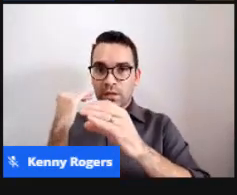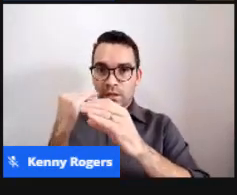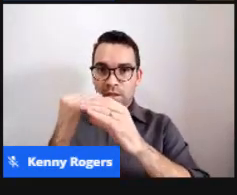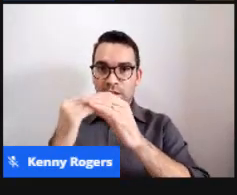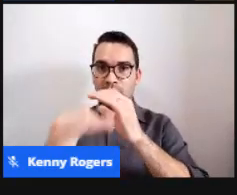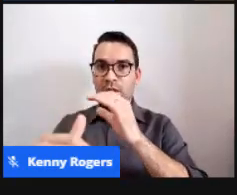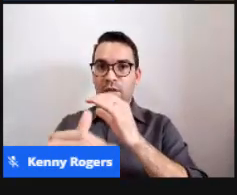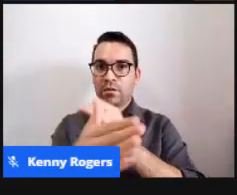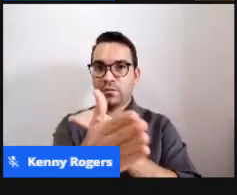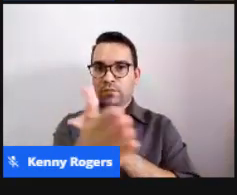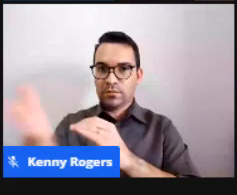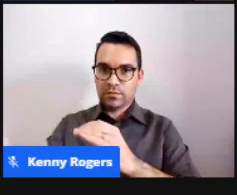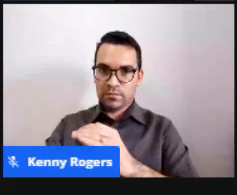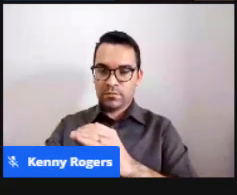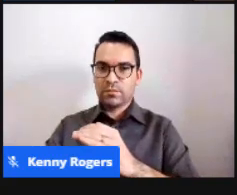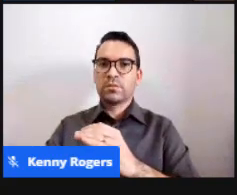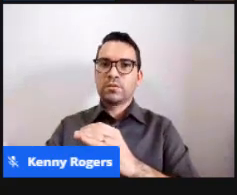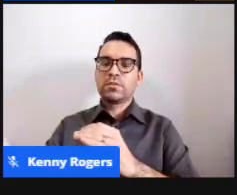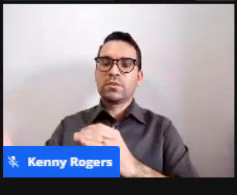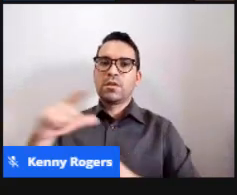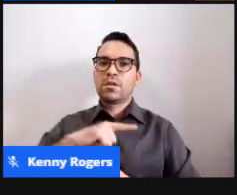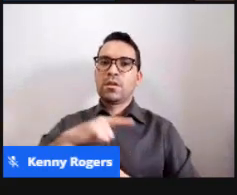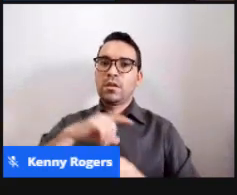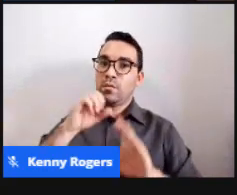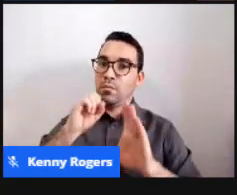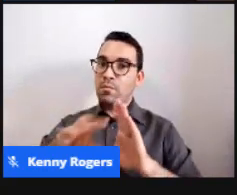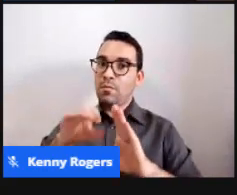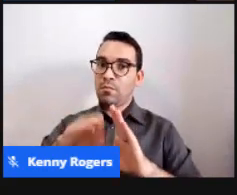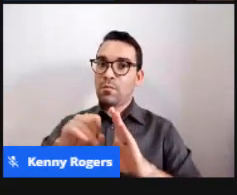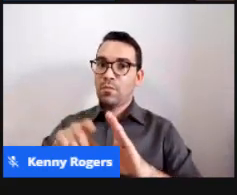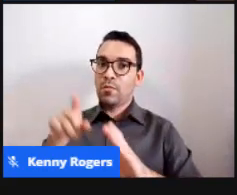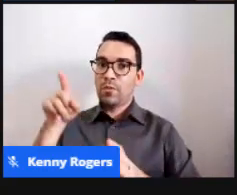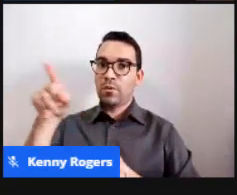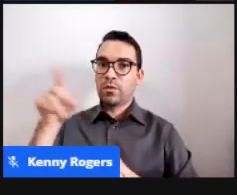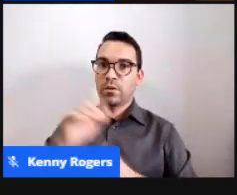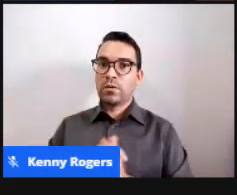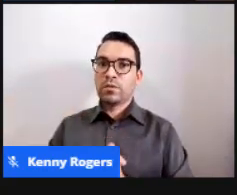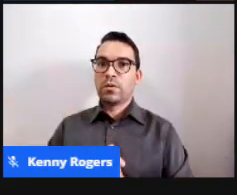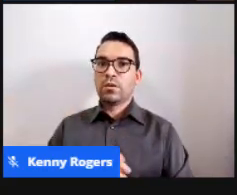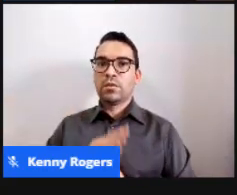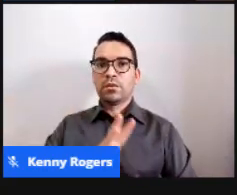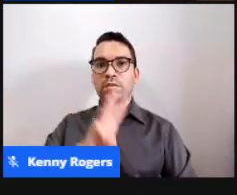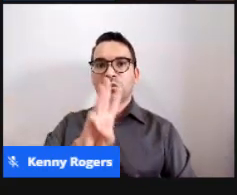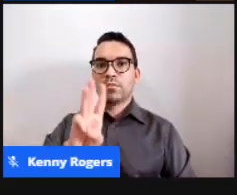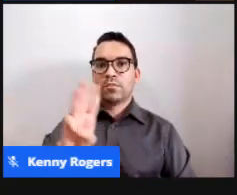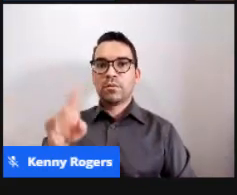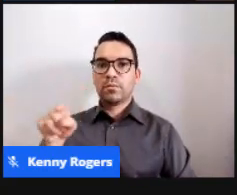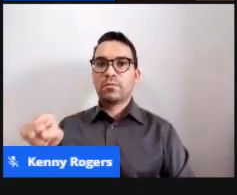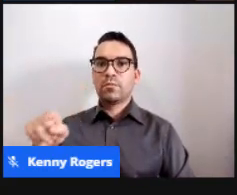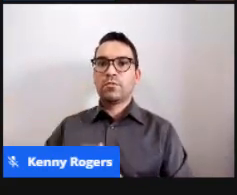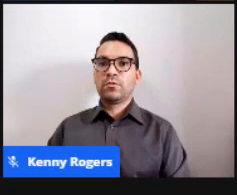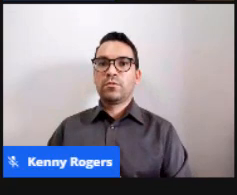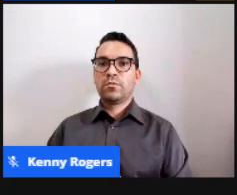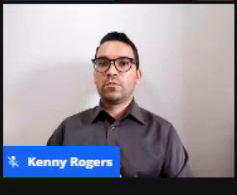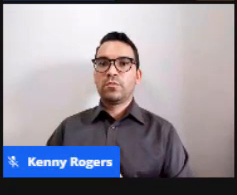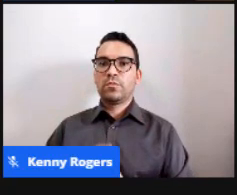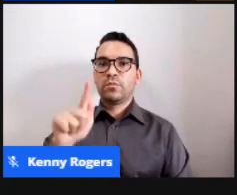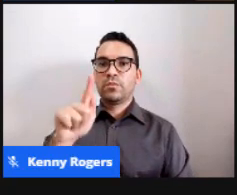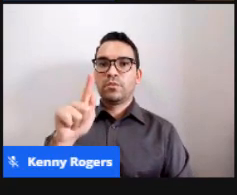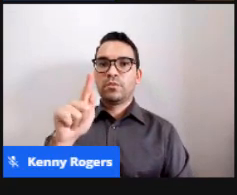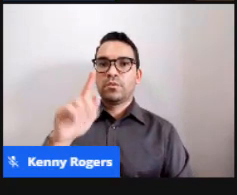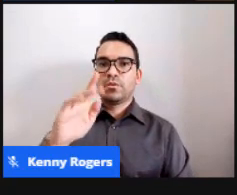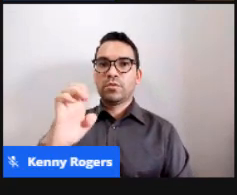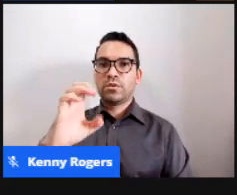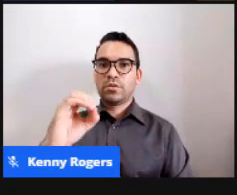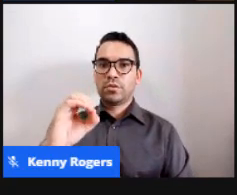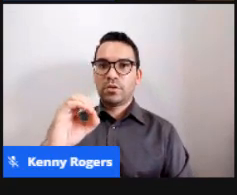da GEFEM, que é a nossa gerência do ensino fundamental, ok? Então, além disso, dos documentos bases que